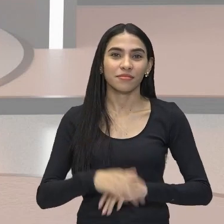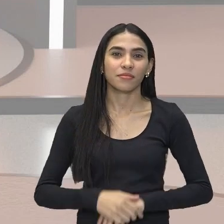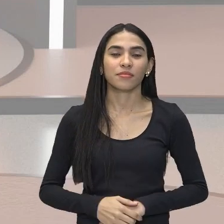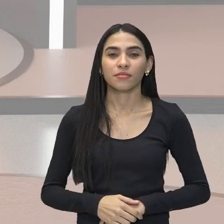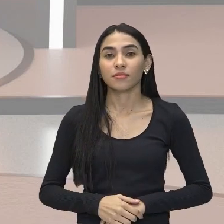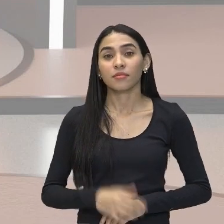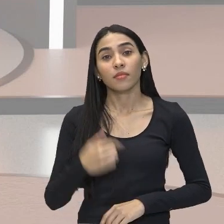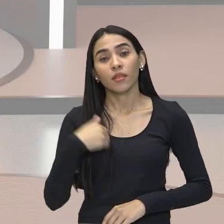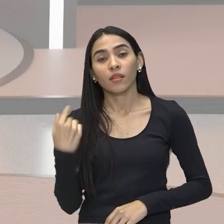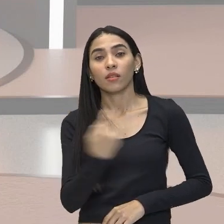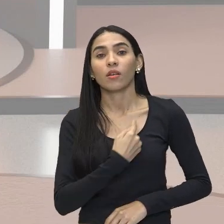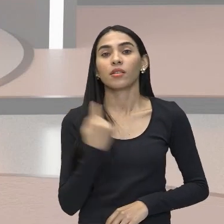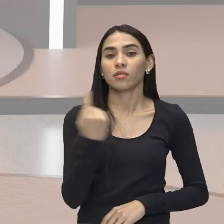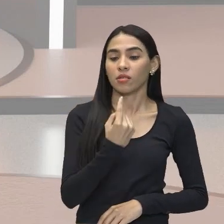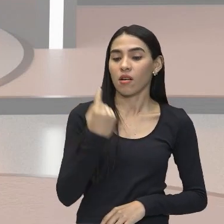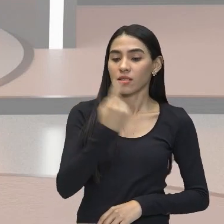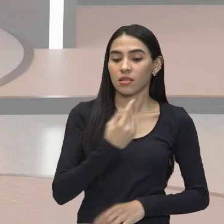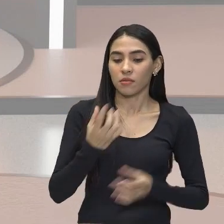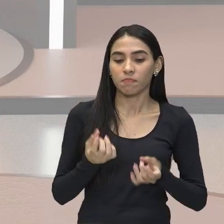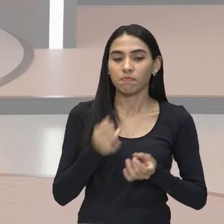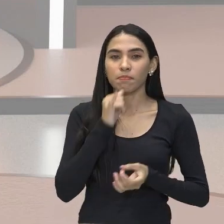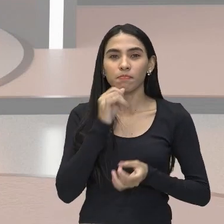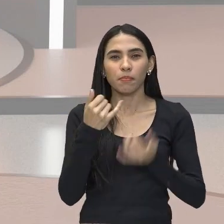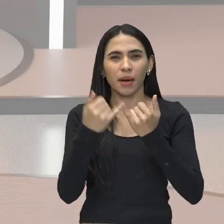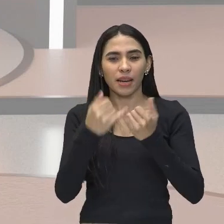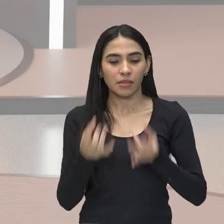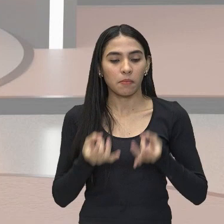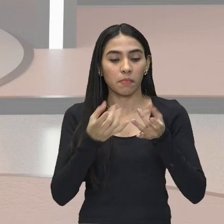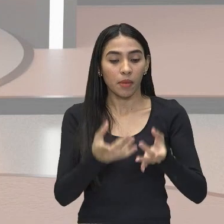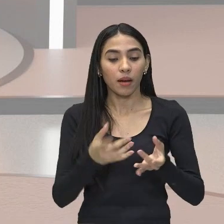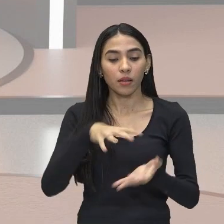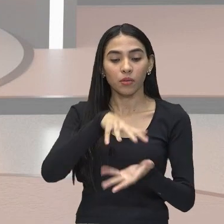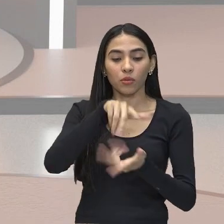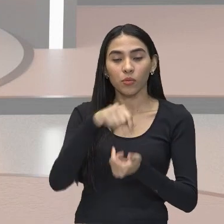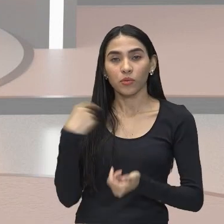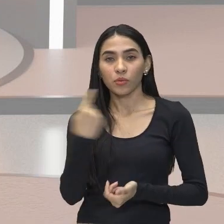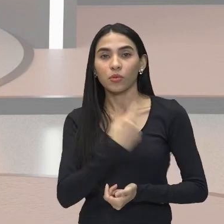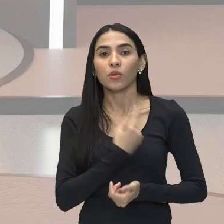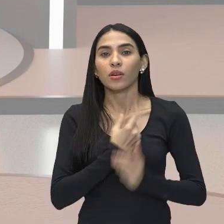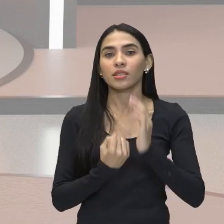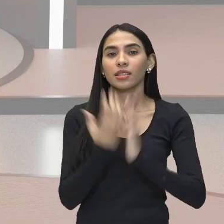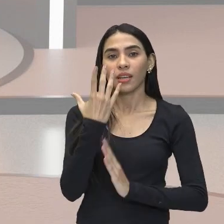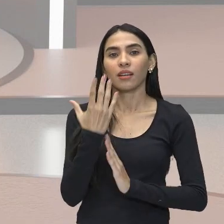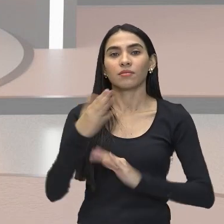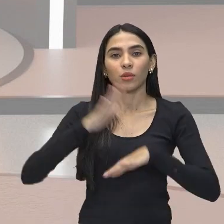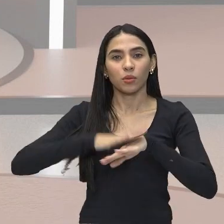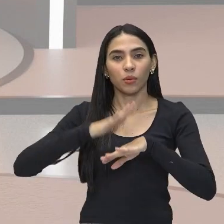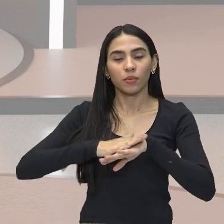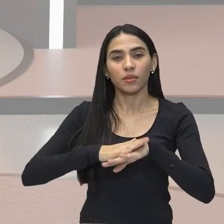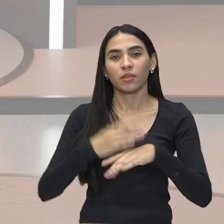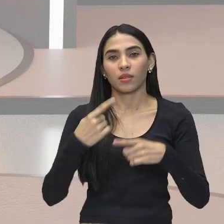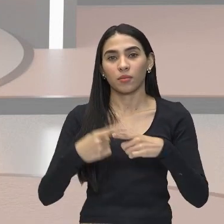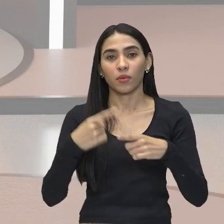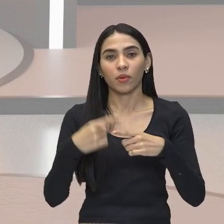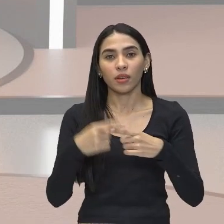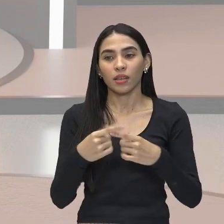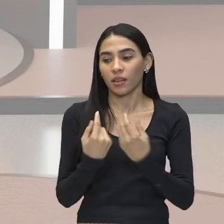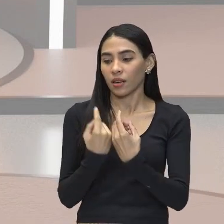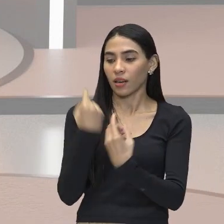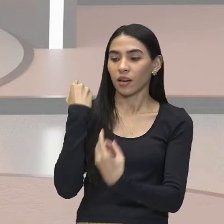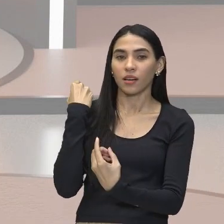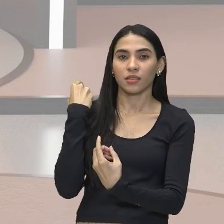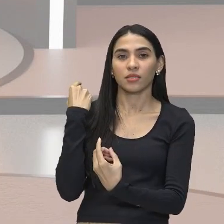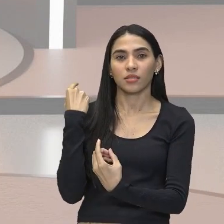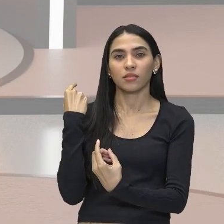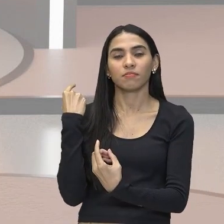assim. Estamos sozinhos, fomos lançados no mundo para nos inventar, pois não há nada anterior